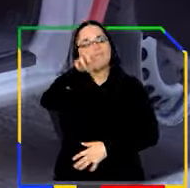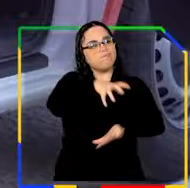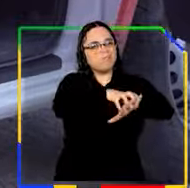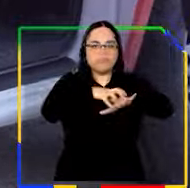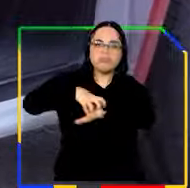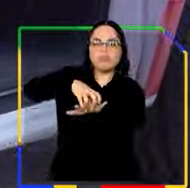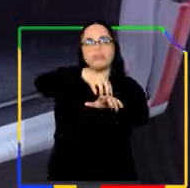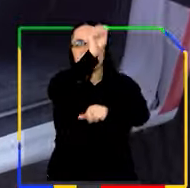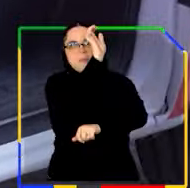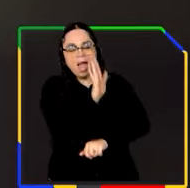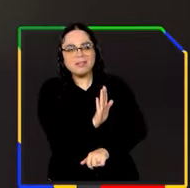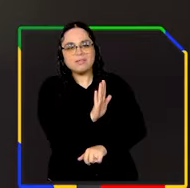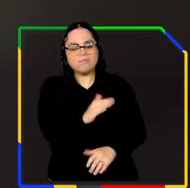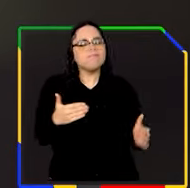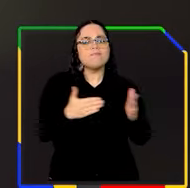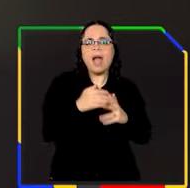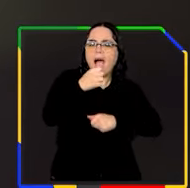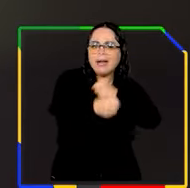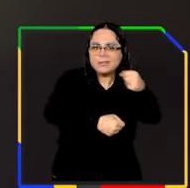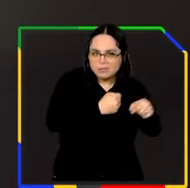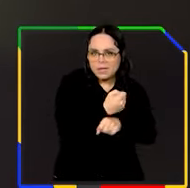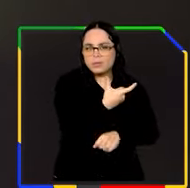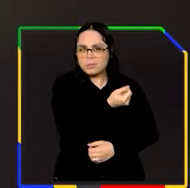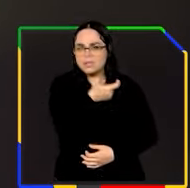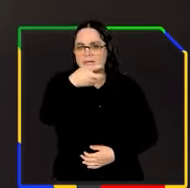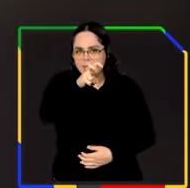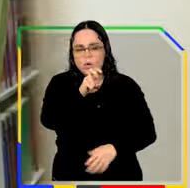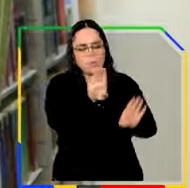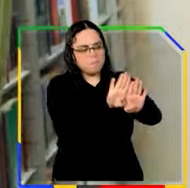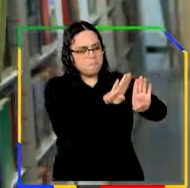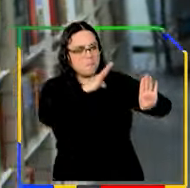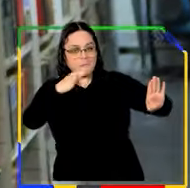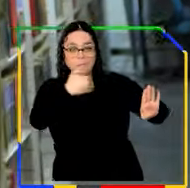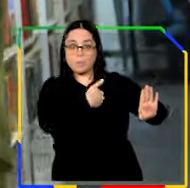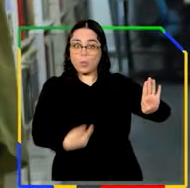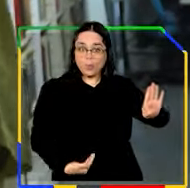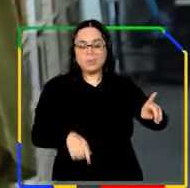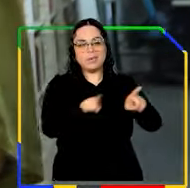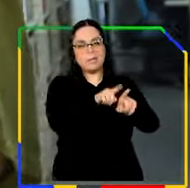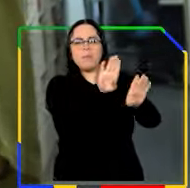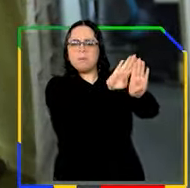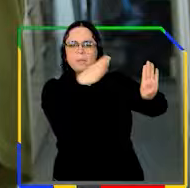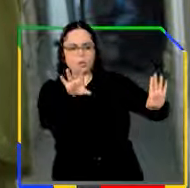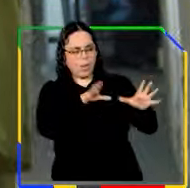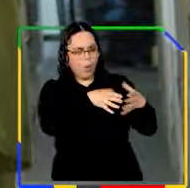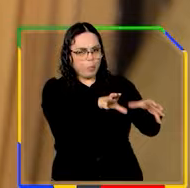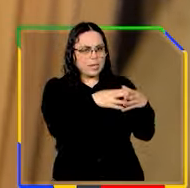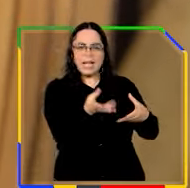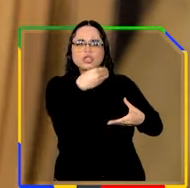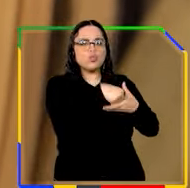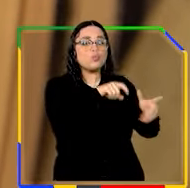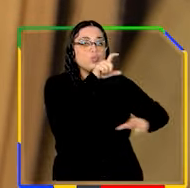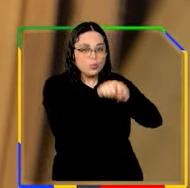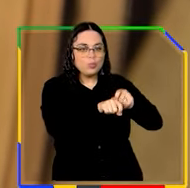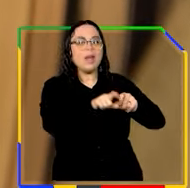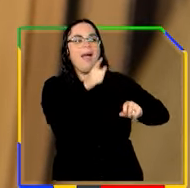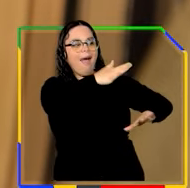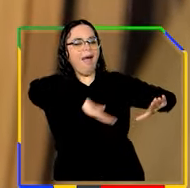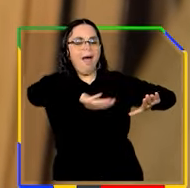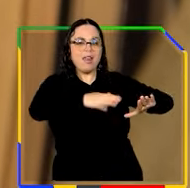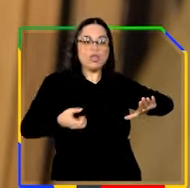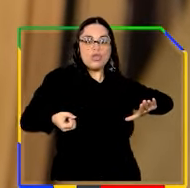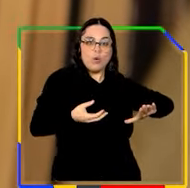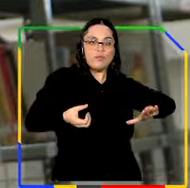rodando todo o Brasil. A partir de 2025, todas as bibliotecas públicas e comunitárias do Brasil vão ter o seu